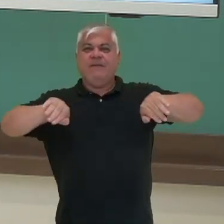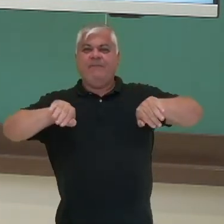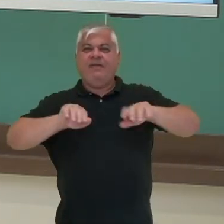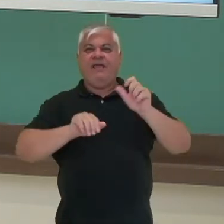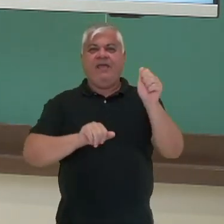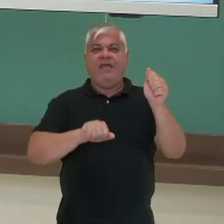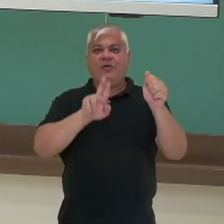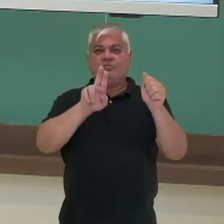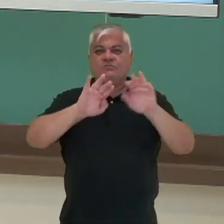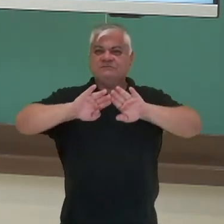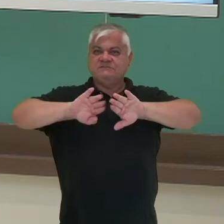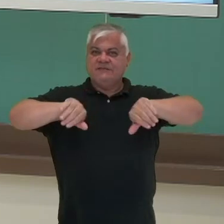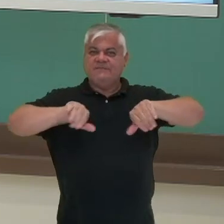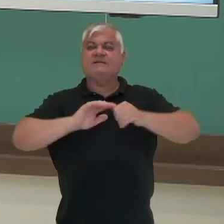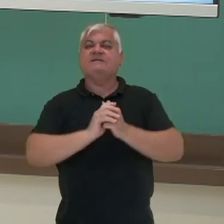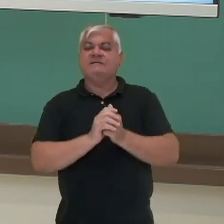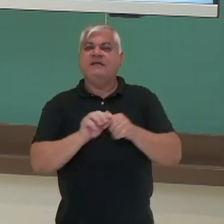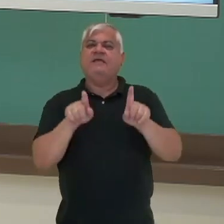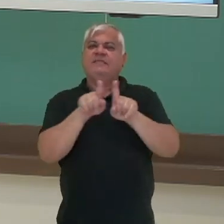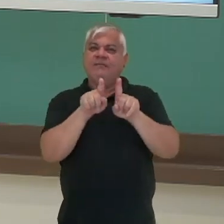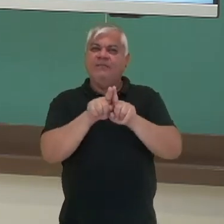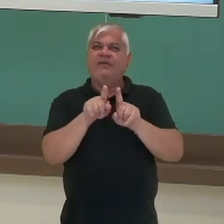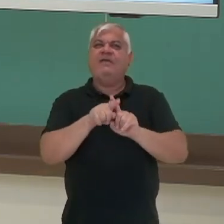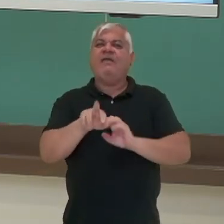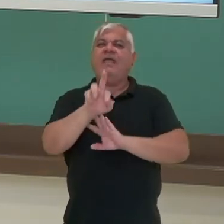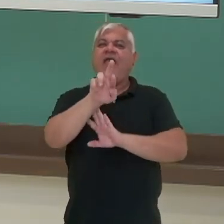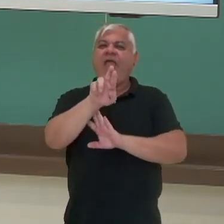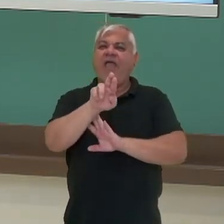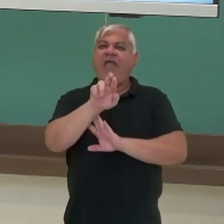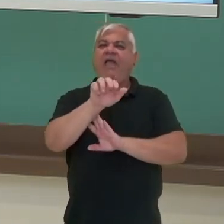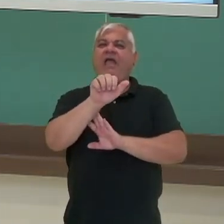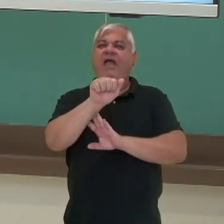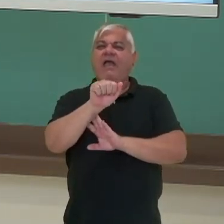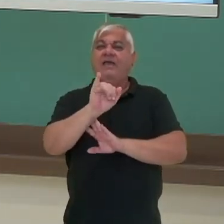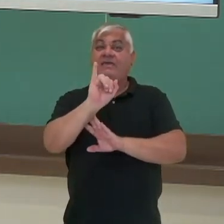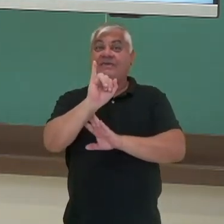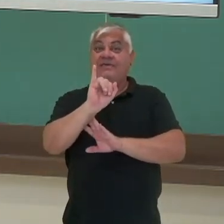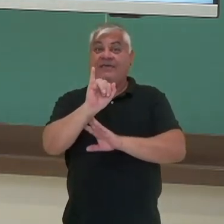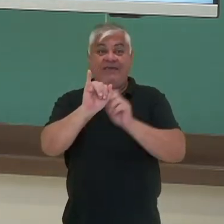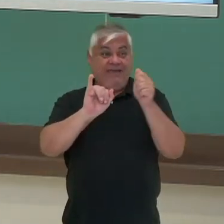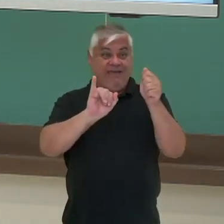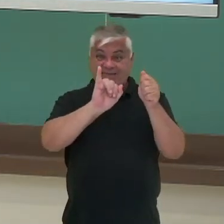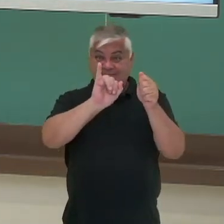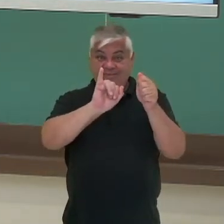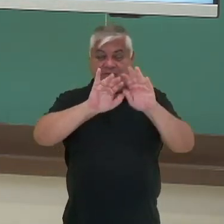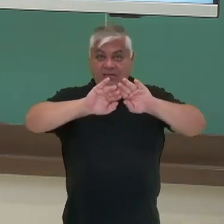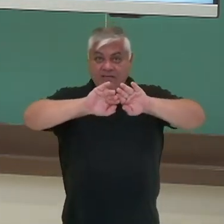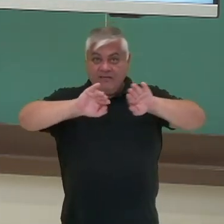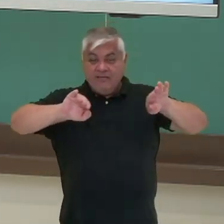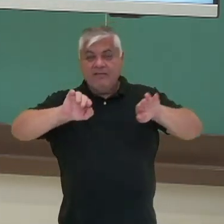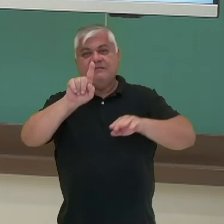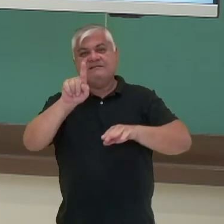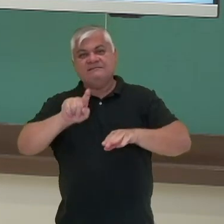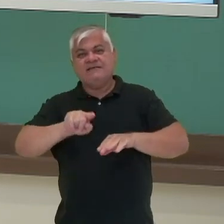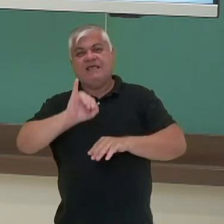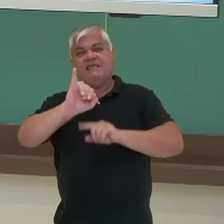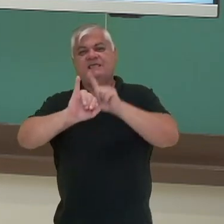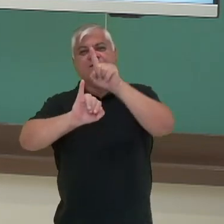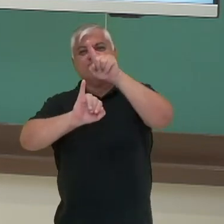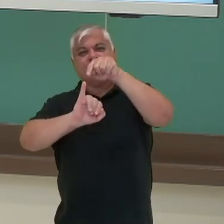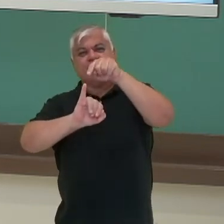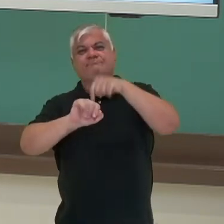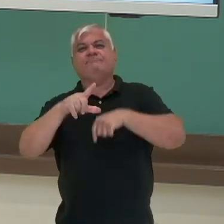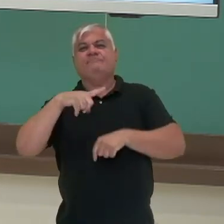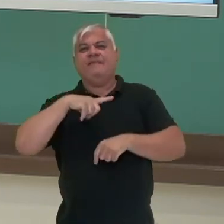ou raízes e outras palavras com essas mesmas características, eu devo acentuar com um acento chamado